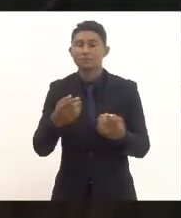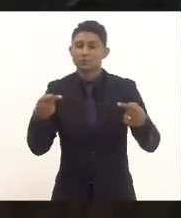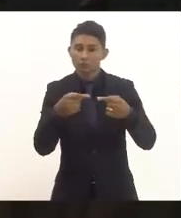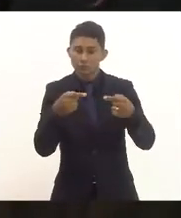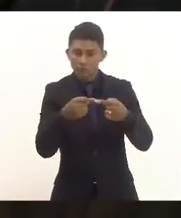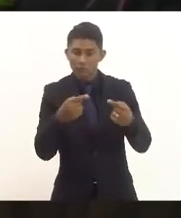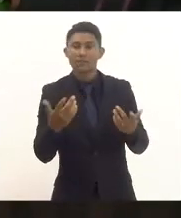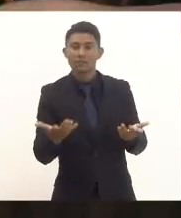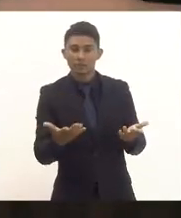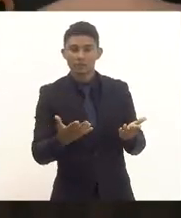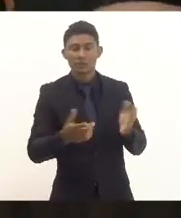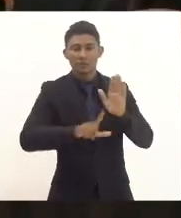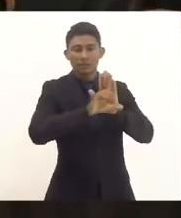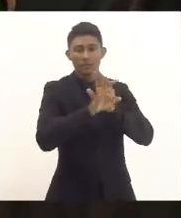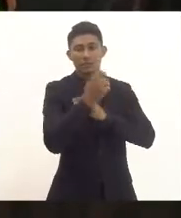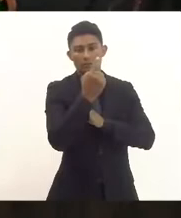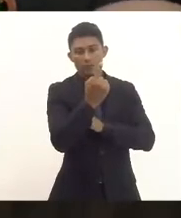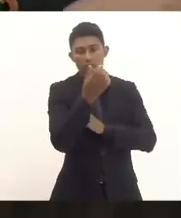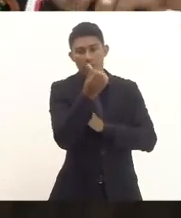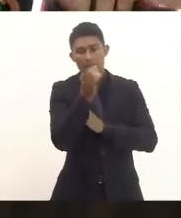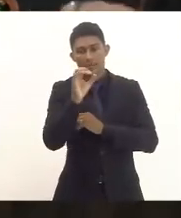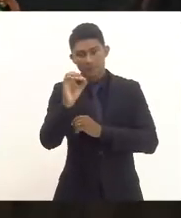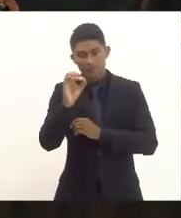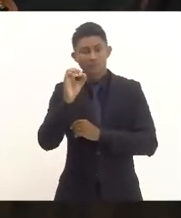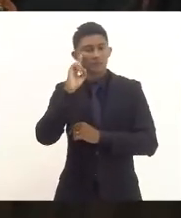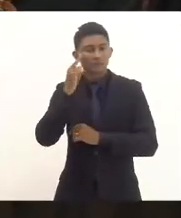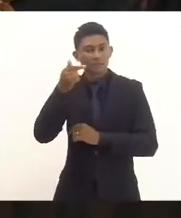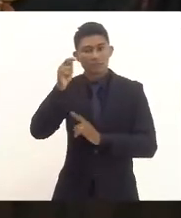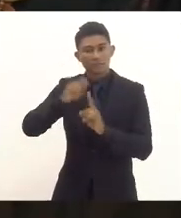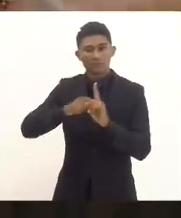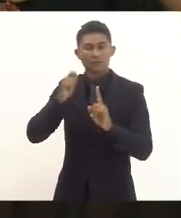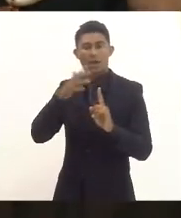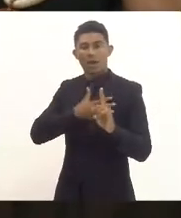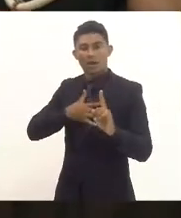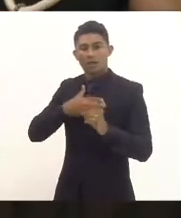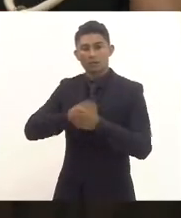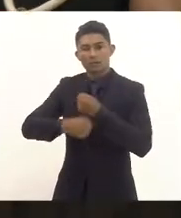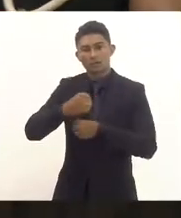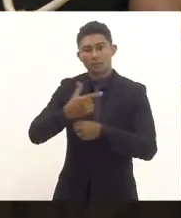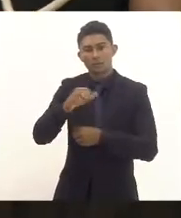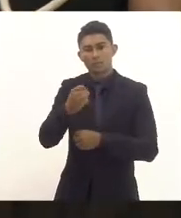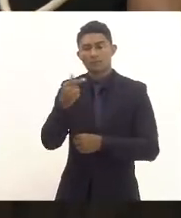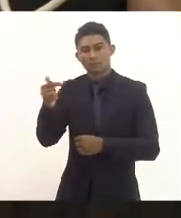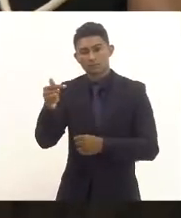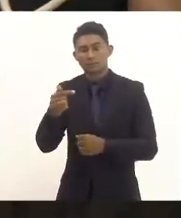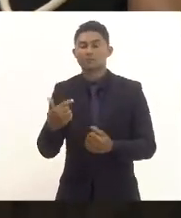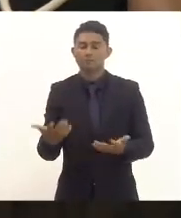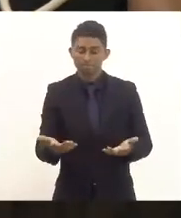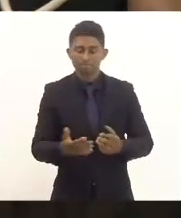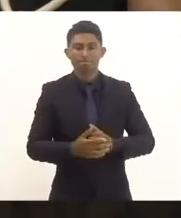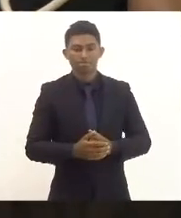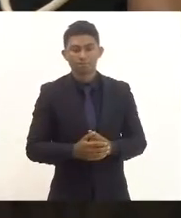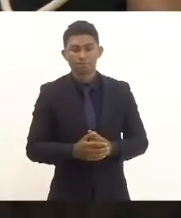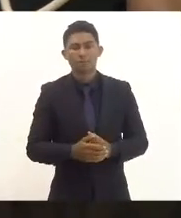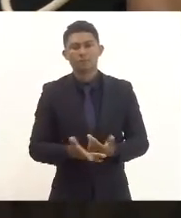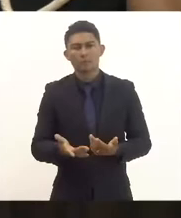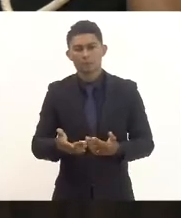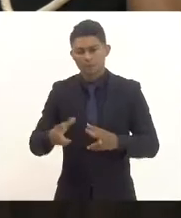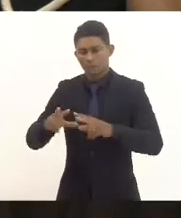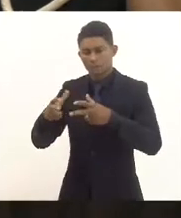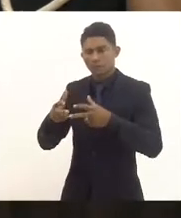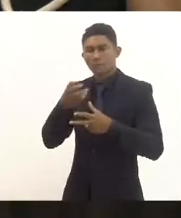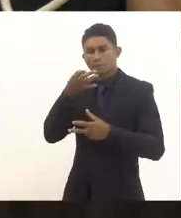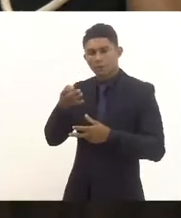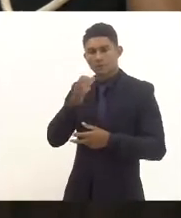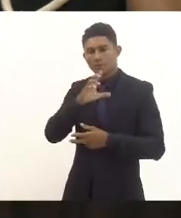da Lei Complementar 160 de Sete de Agosto 17 na cláusula 13ª do convênio ICMS 19017 pareceres